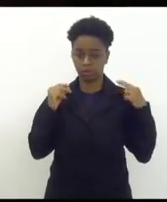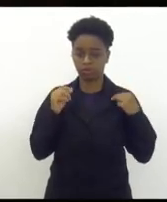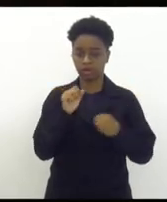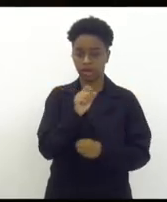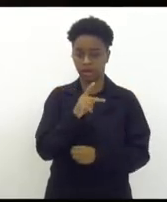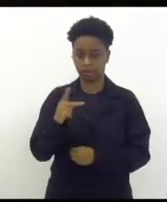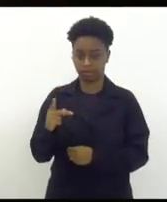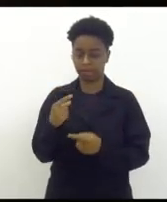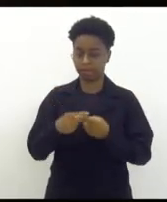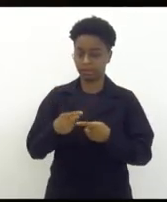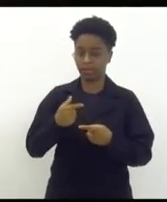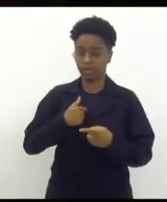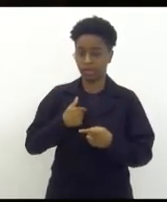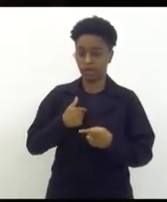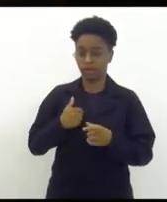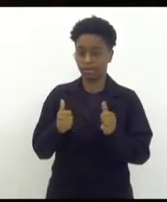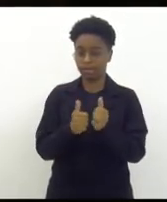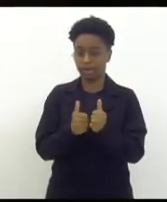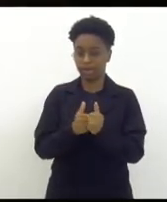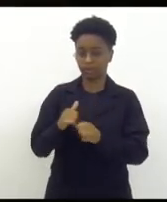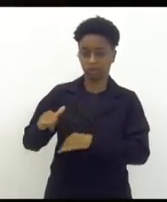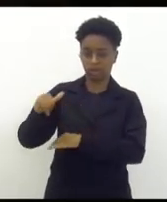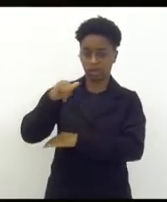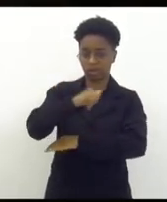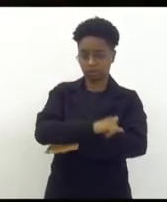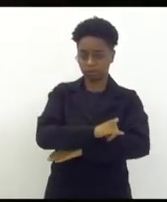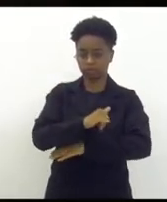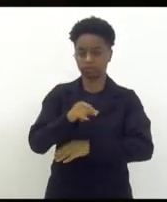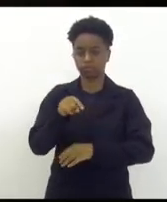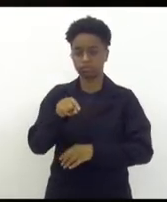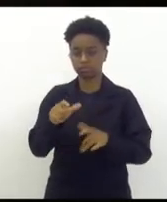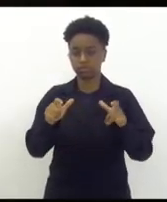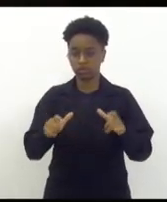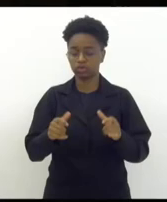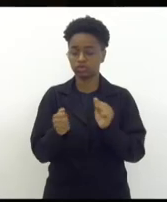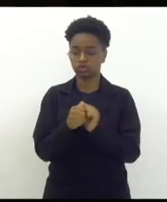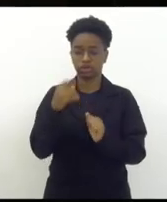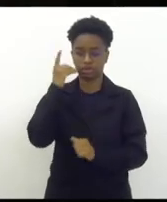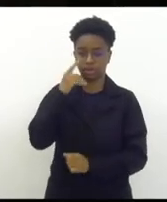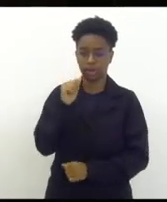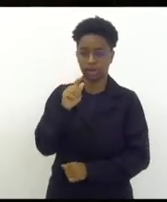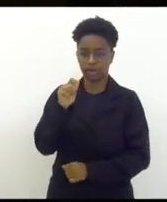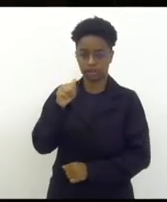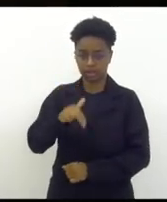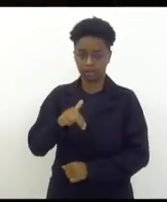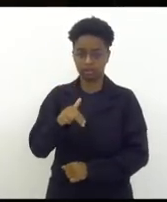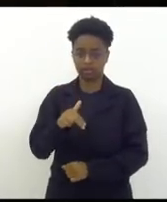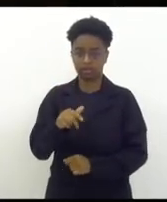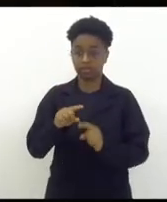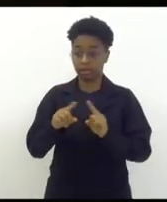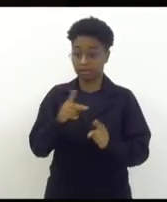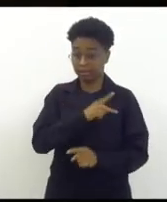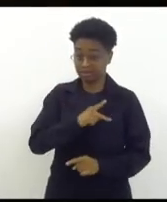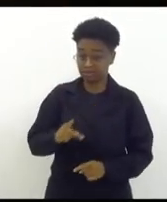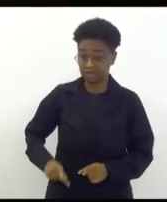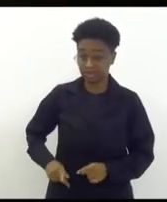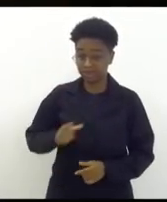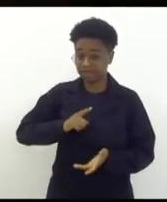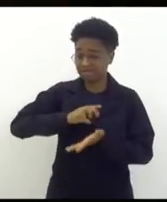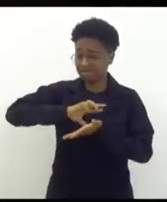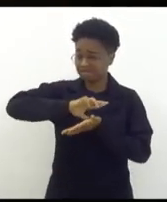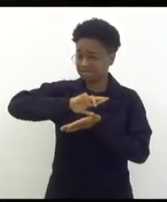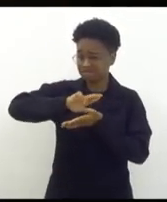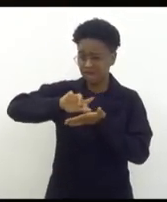eu estava ali nos arredores do aeroporto Santos Dumont junto com o deputado Alan Lopes senhor presidente dezenas e dezenas